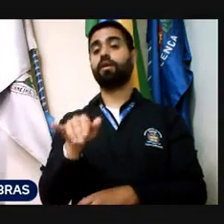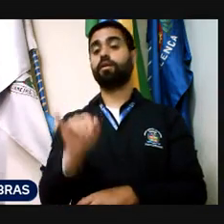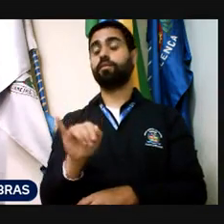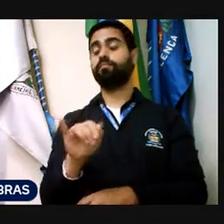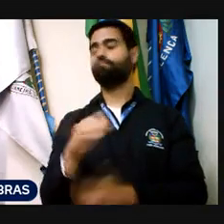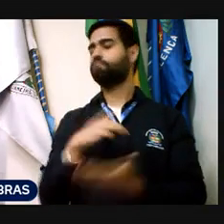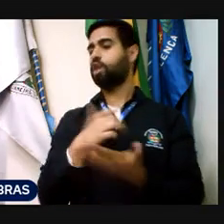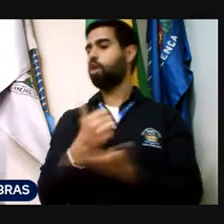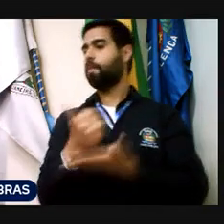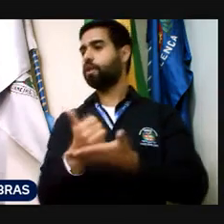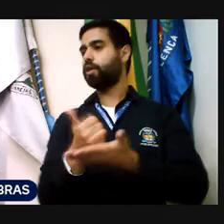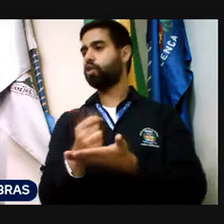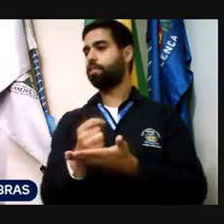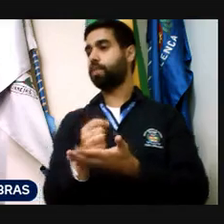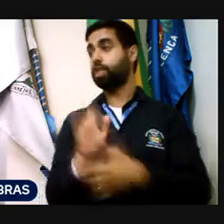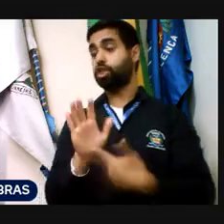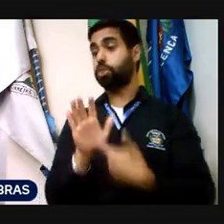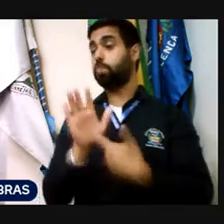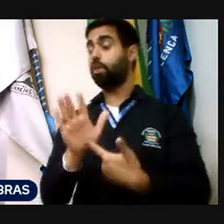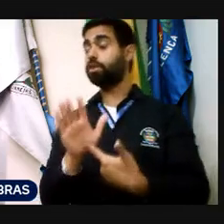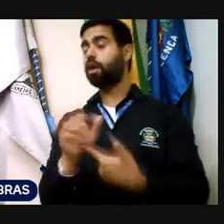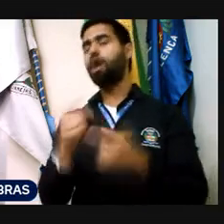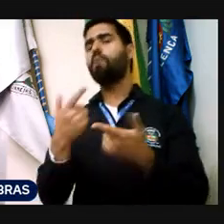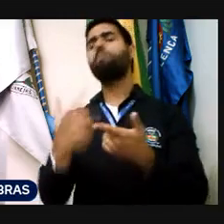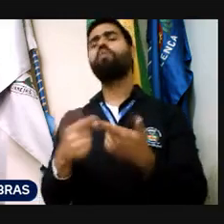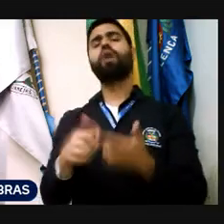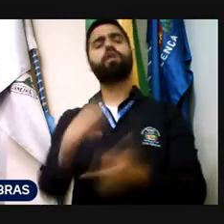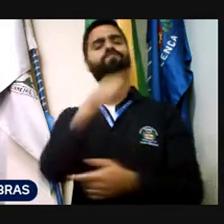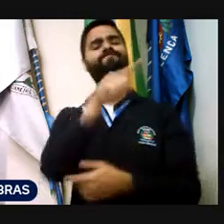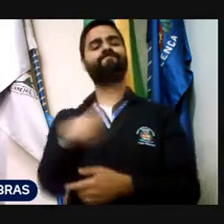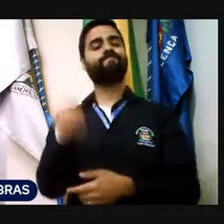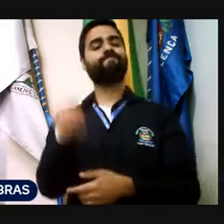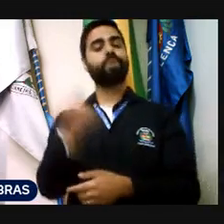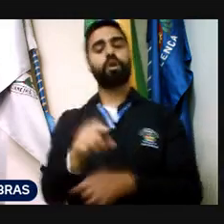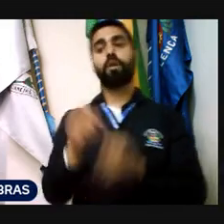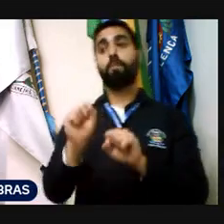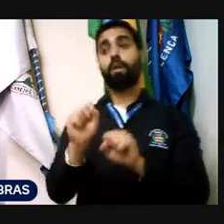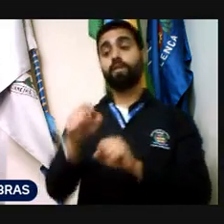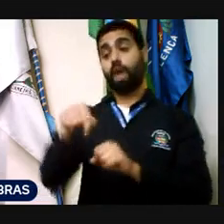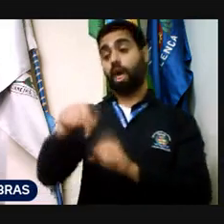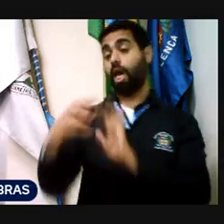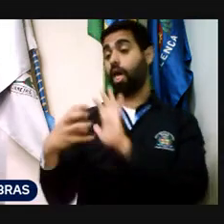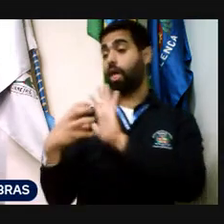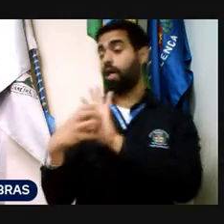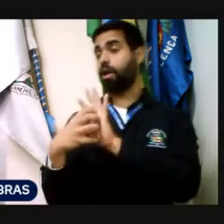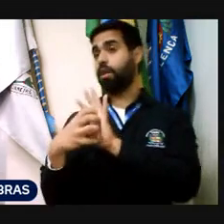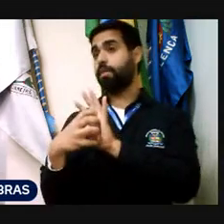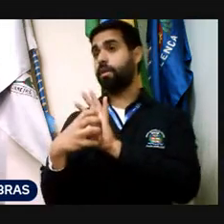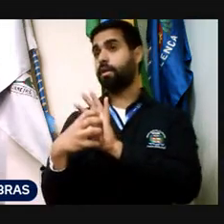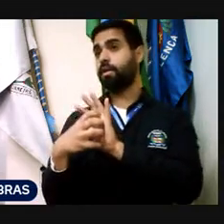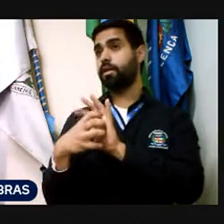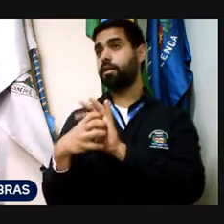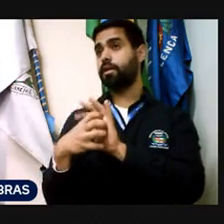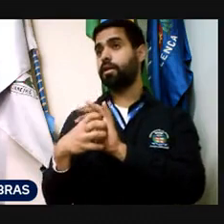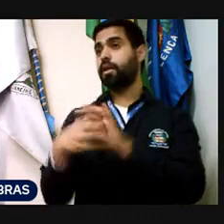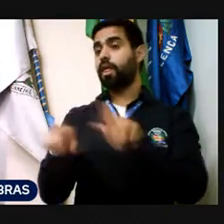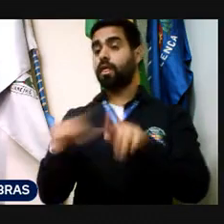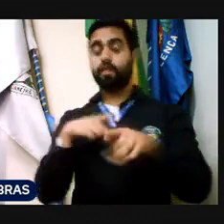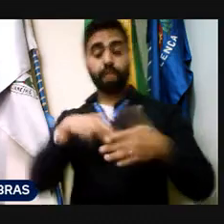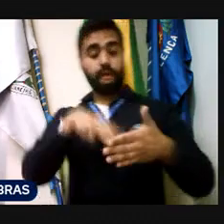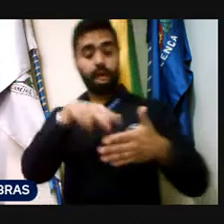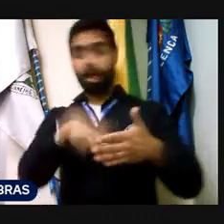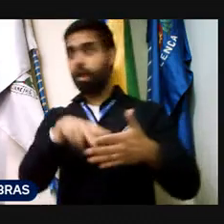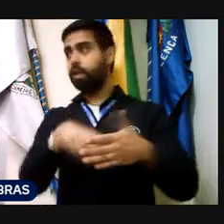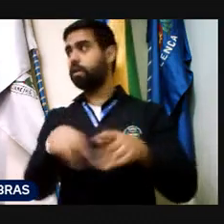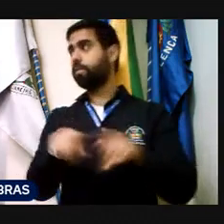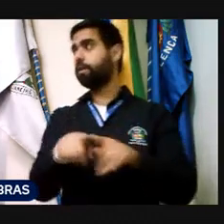fundamentos. Expomos nessa oportunidade as razões do veto a fim de que possa esta Igreja Casa Legislativa proceder à sua apreciação para que, havendo